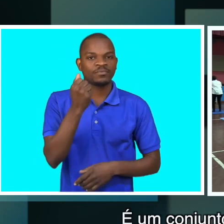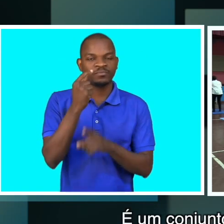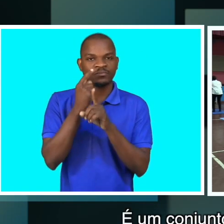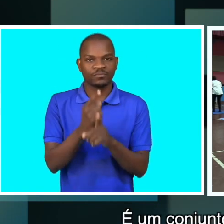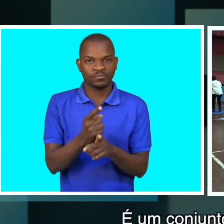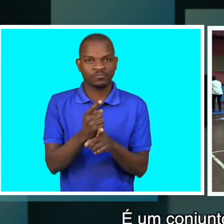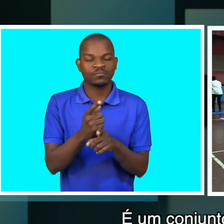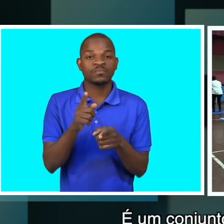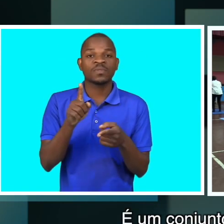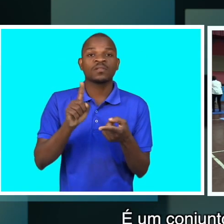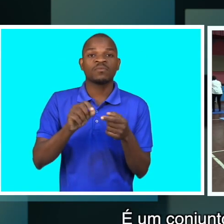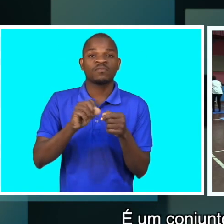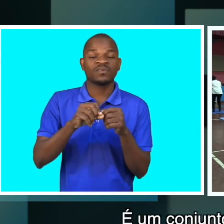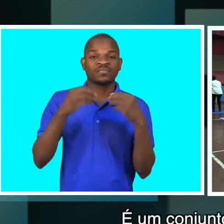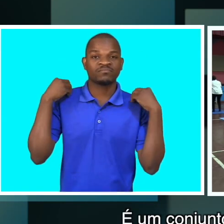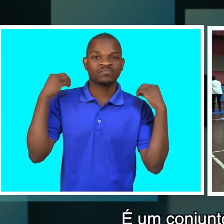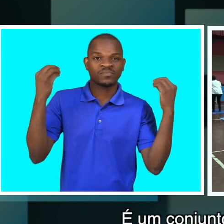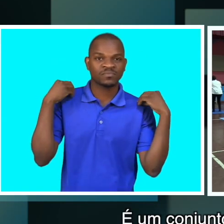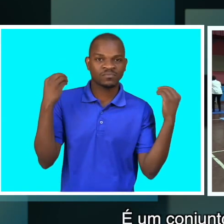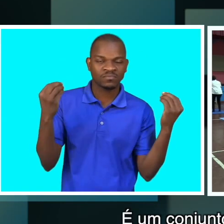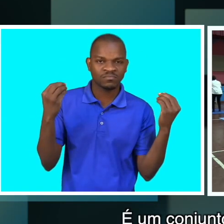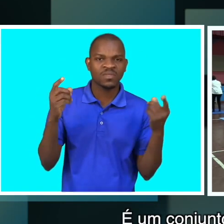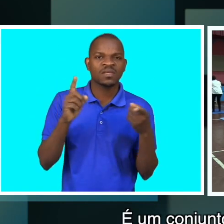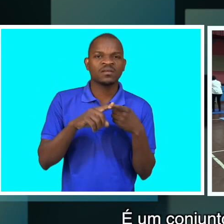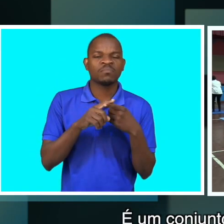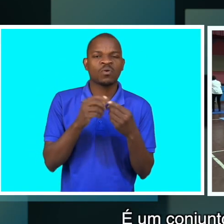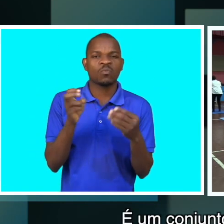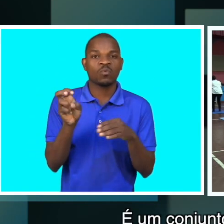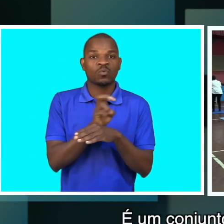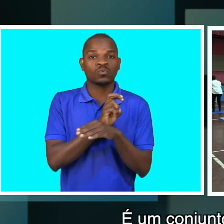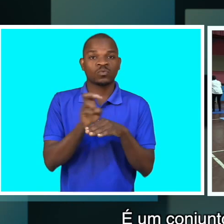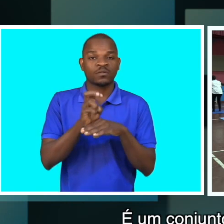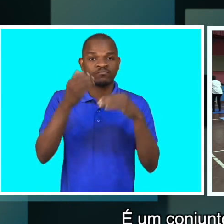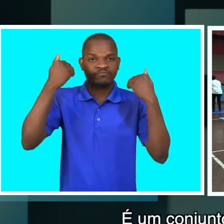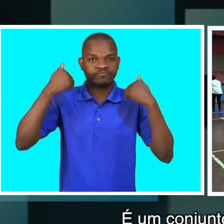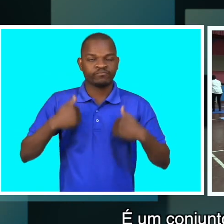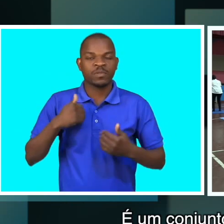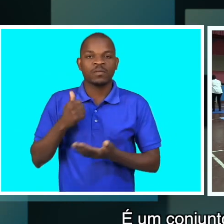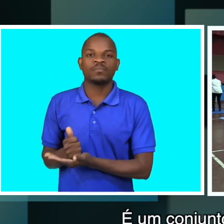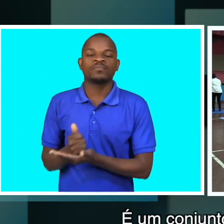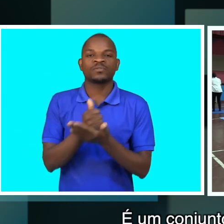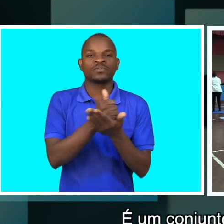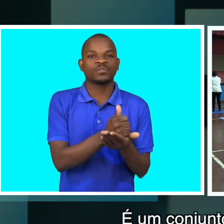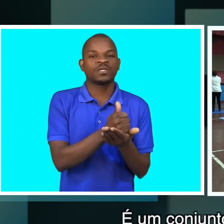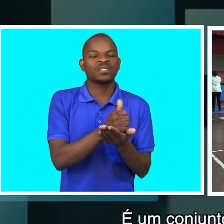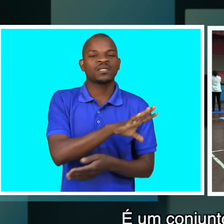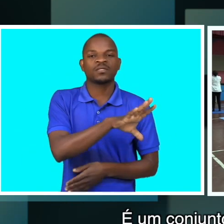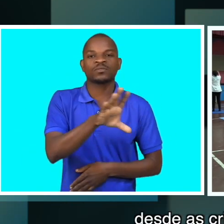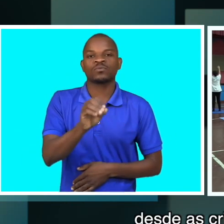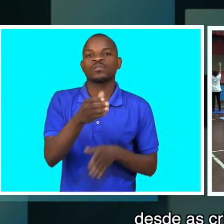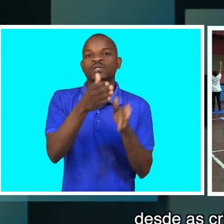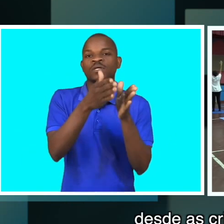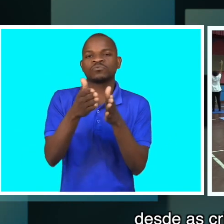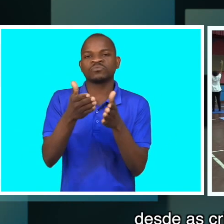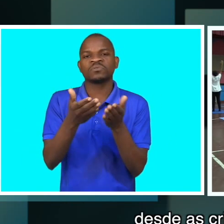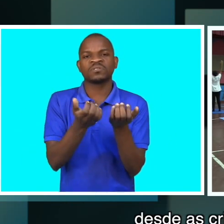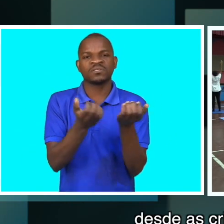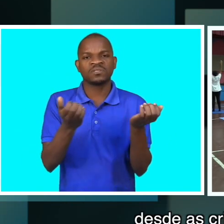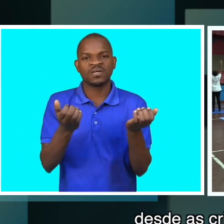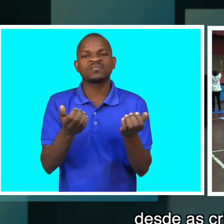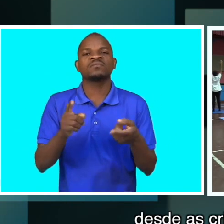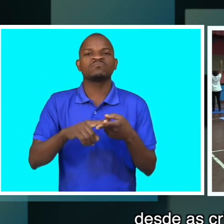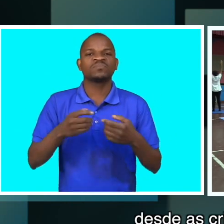Portanto, é um conjunto de exercícios físicos, exercício mental Que ajuda, portanto, a todos Desde as crianças